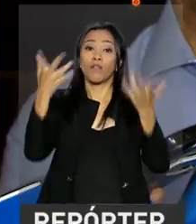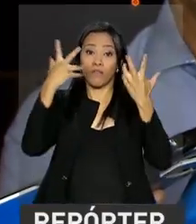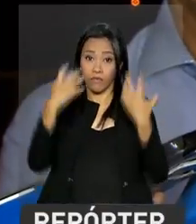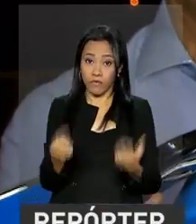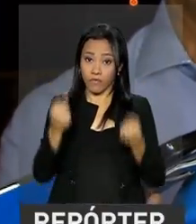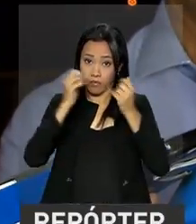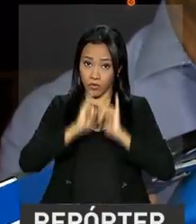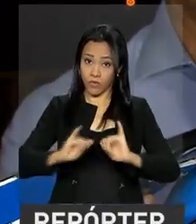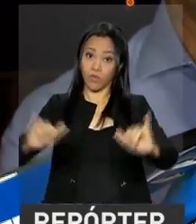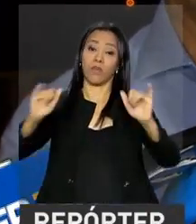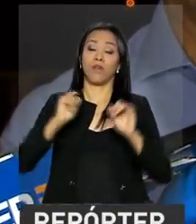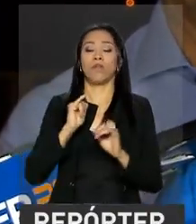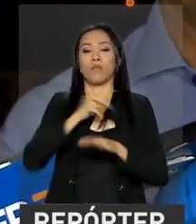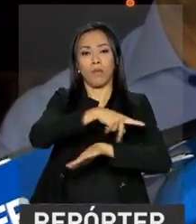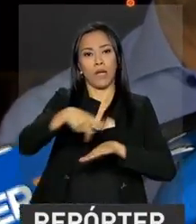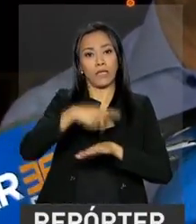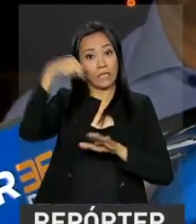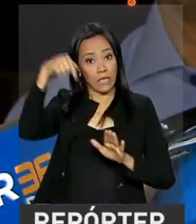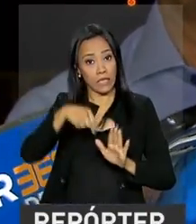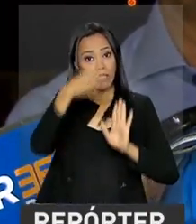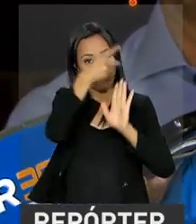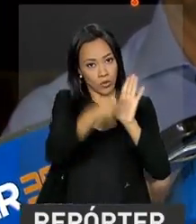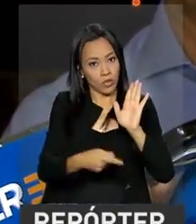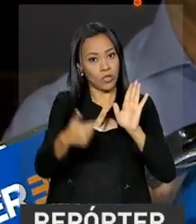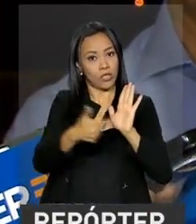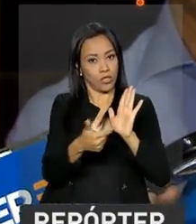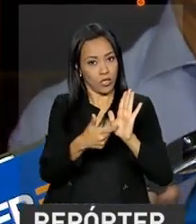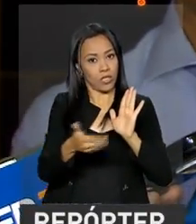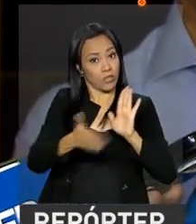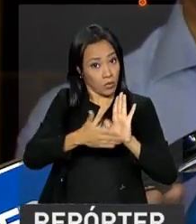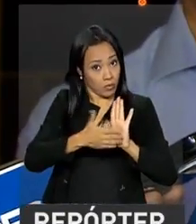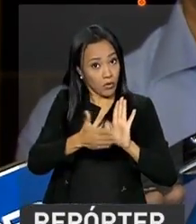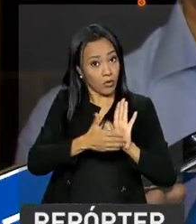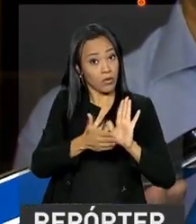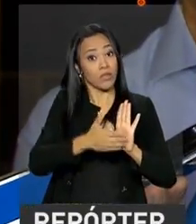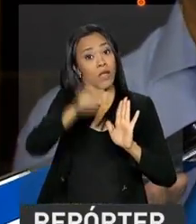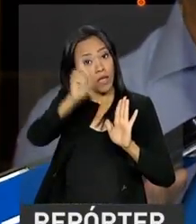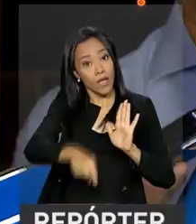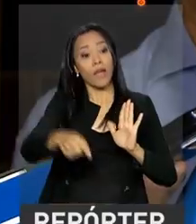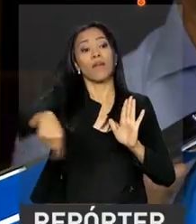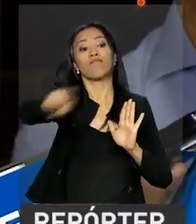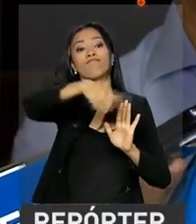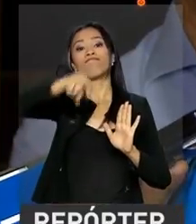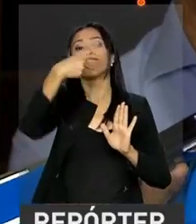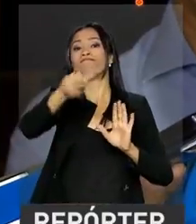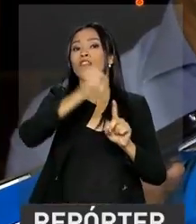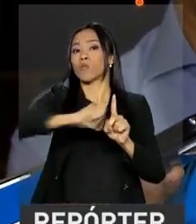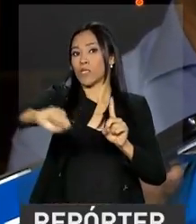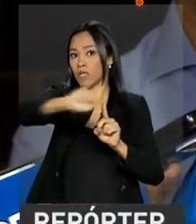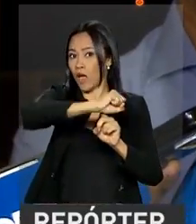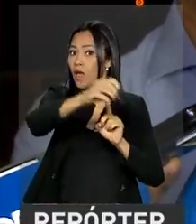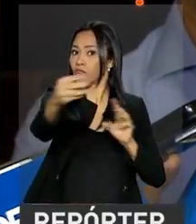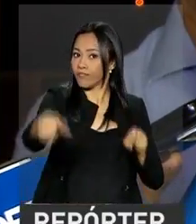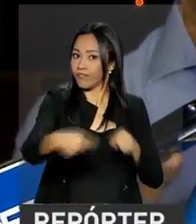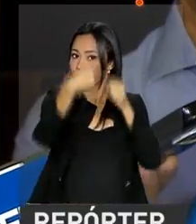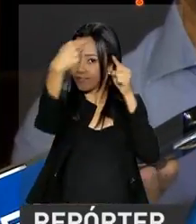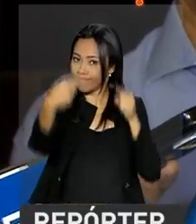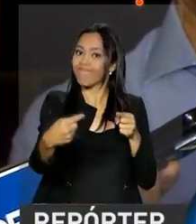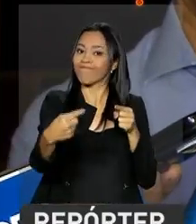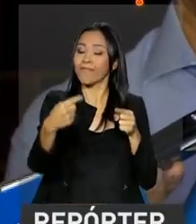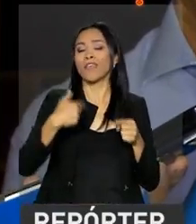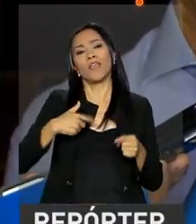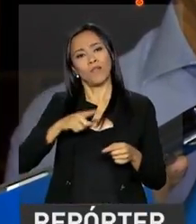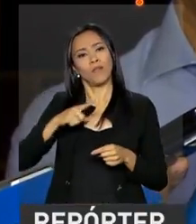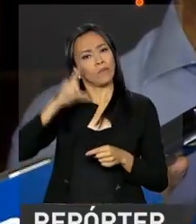para o país desse projeto que é um projeto que se transformou no projecto da sociedade brasileira está mais absoluta certeza